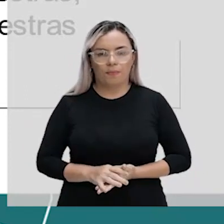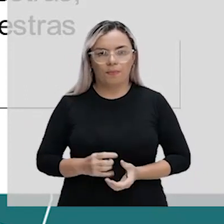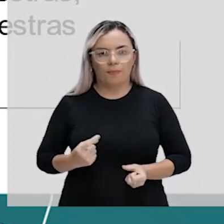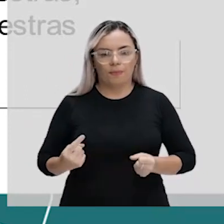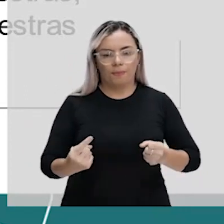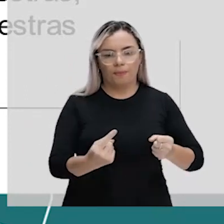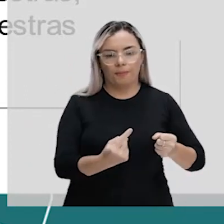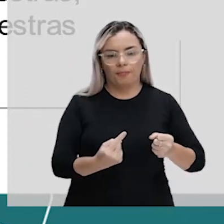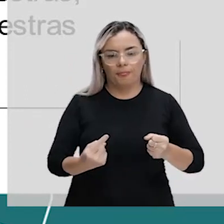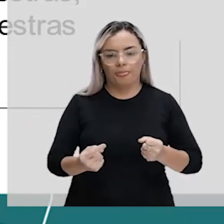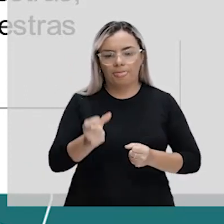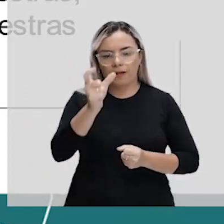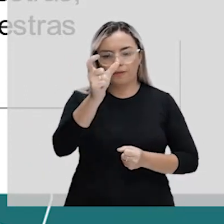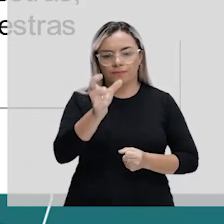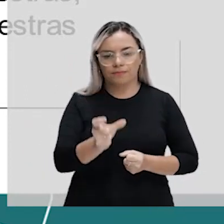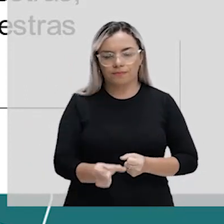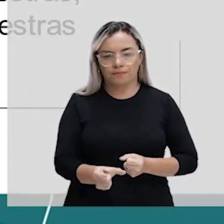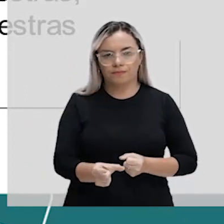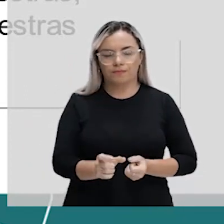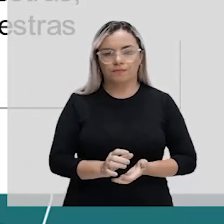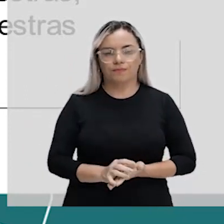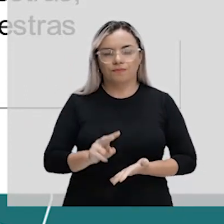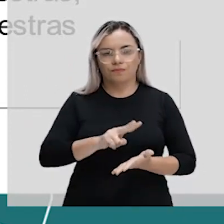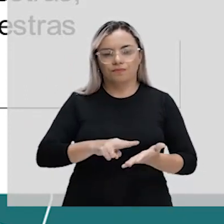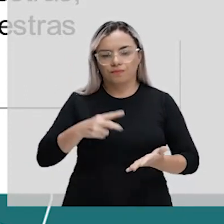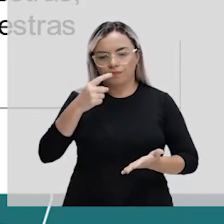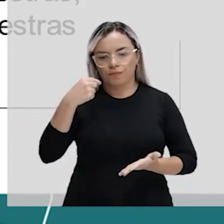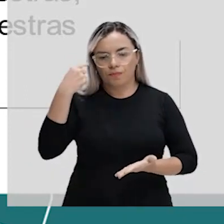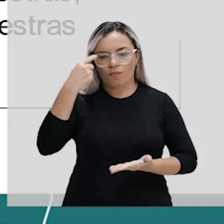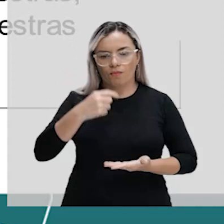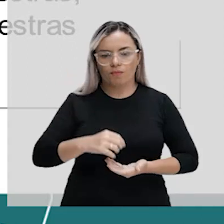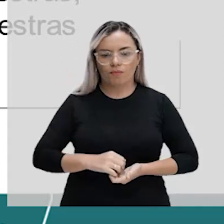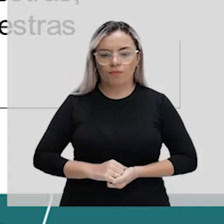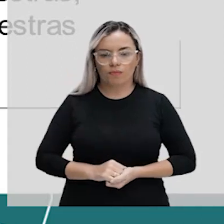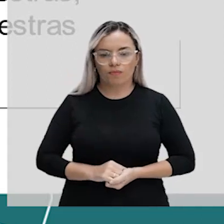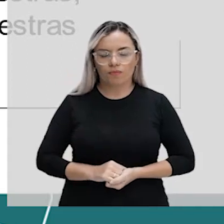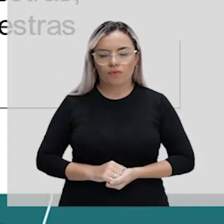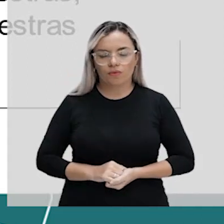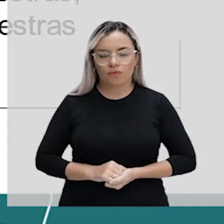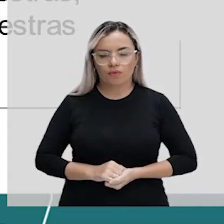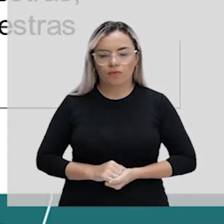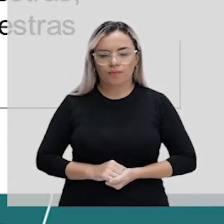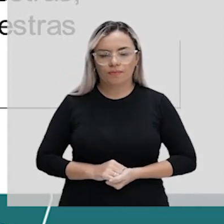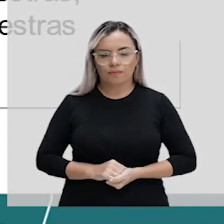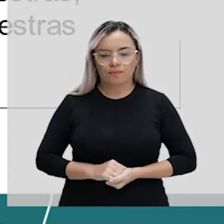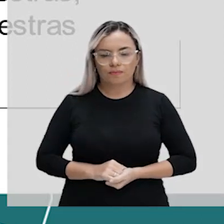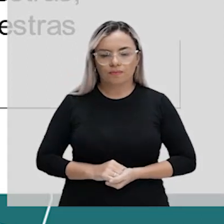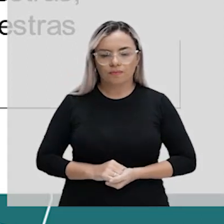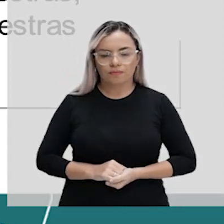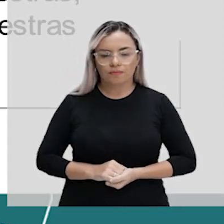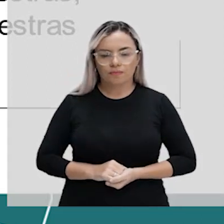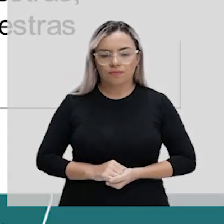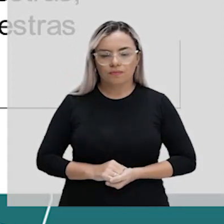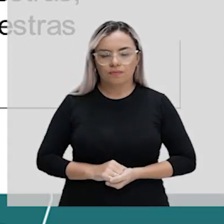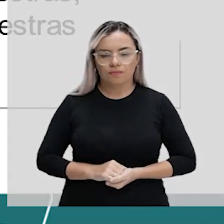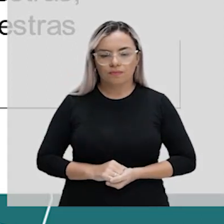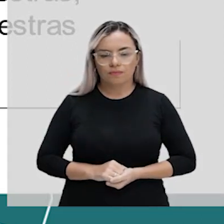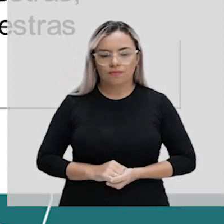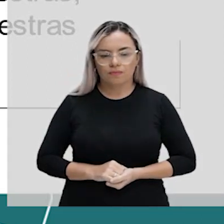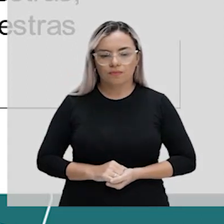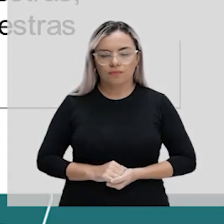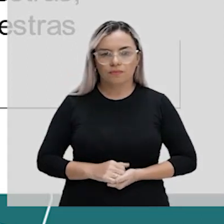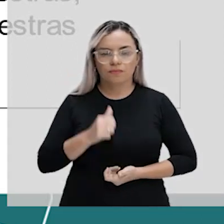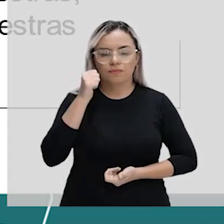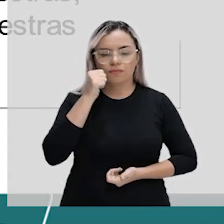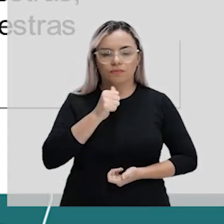masculino, mio, tuyo, suyo, nuestro e vuestro. No